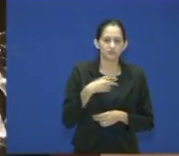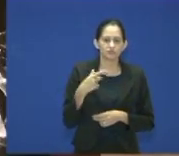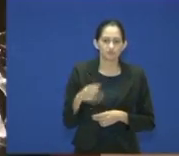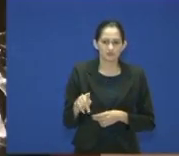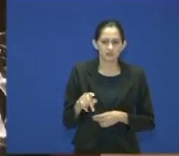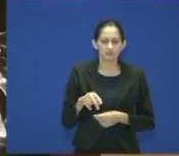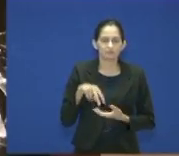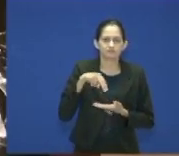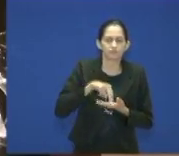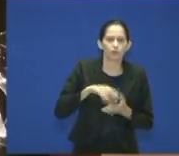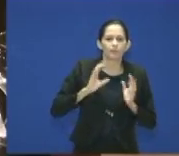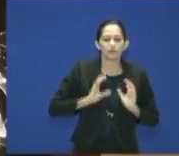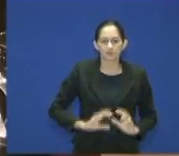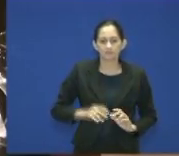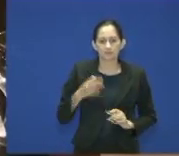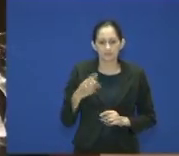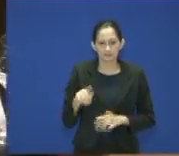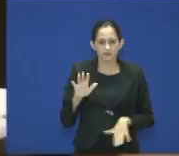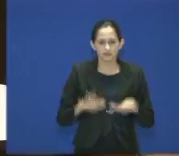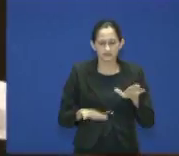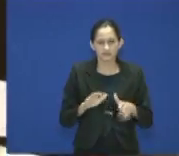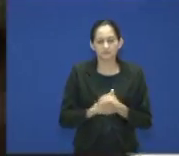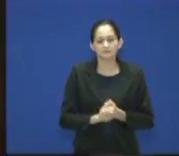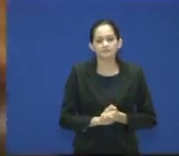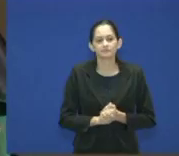posicionava normalmente. Né?